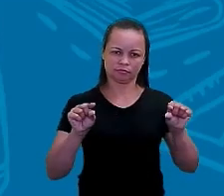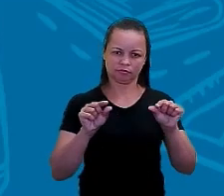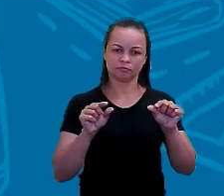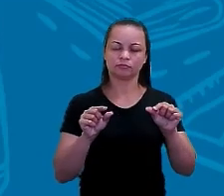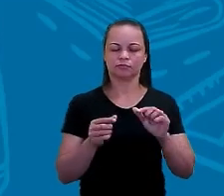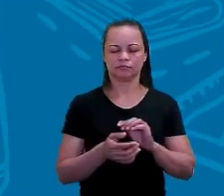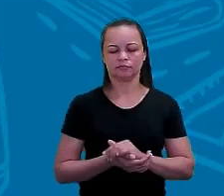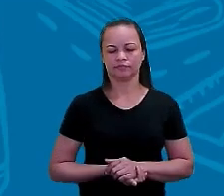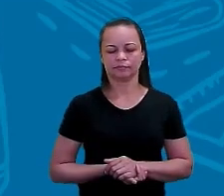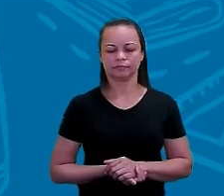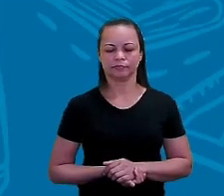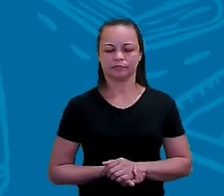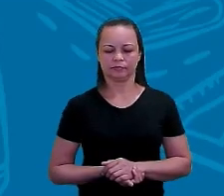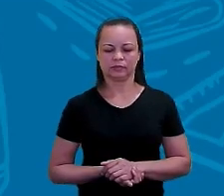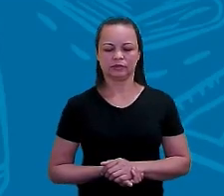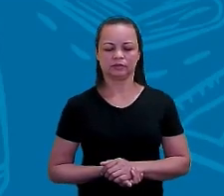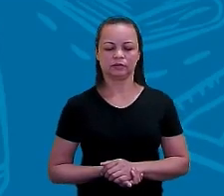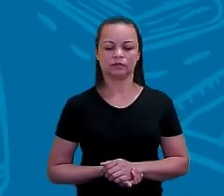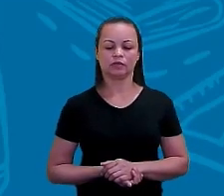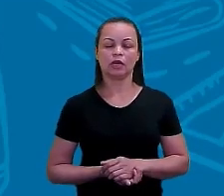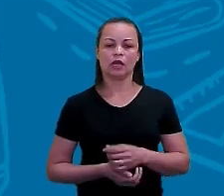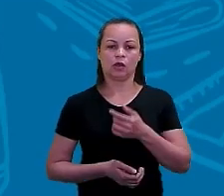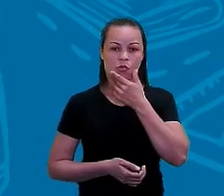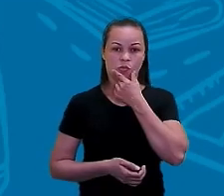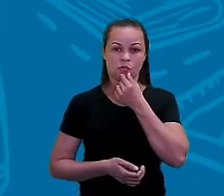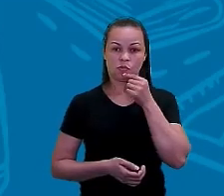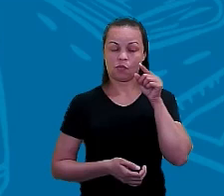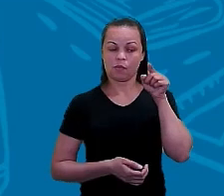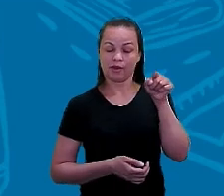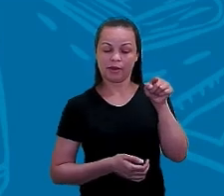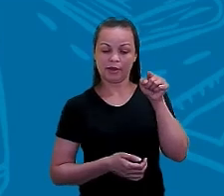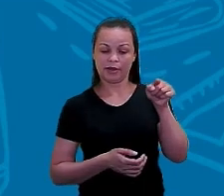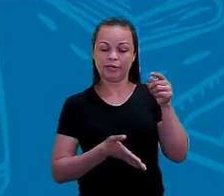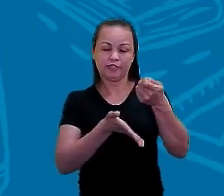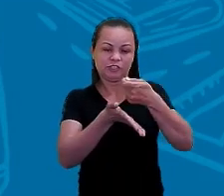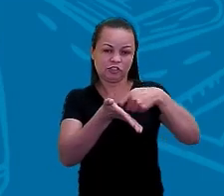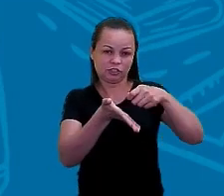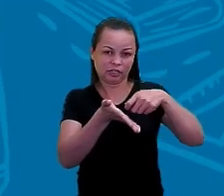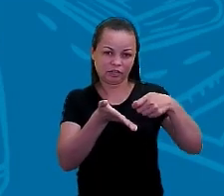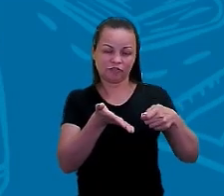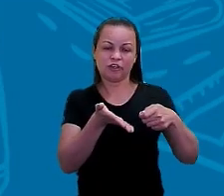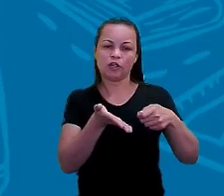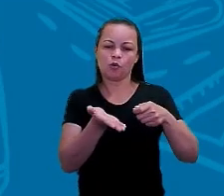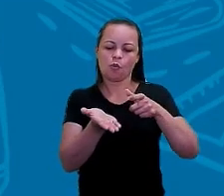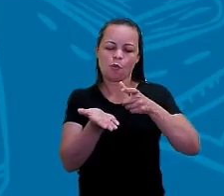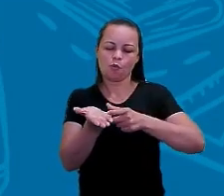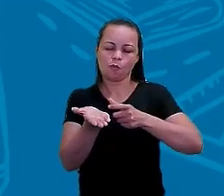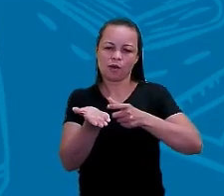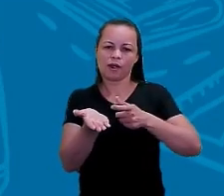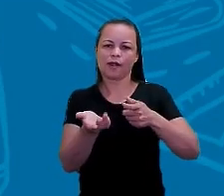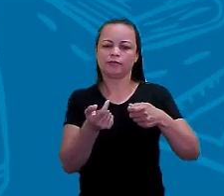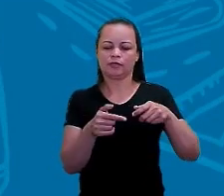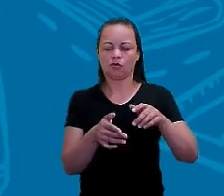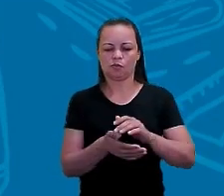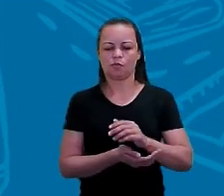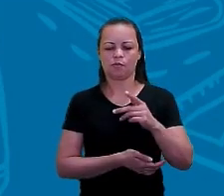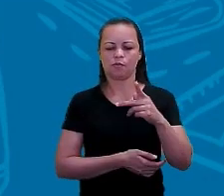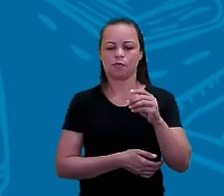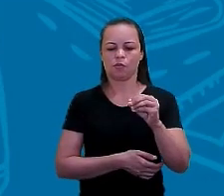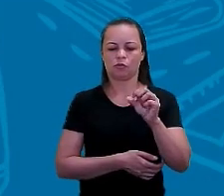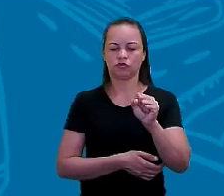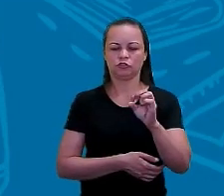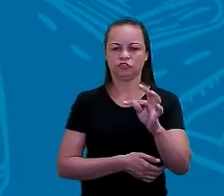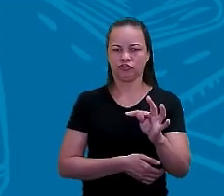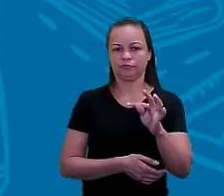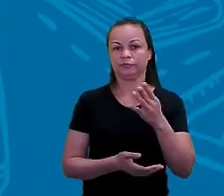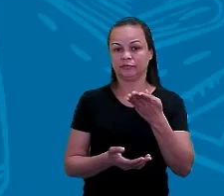a postcard. He wrote a postcard. Ele escreveu um cartão postal. Olha aí o verbo wrote, está no